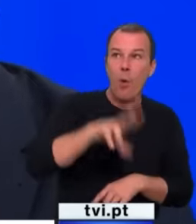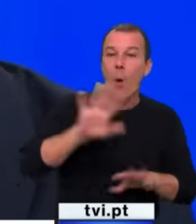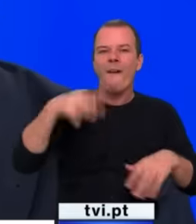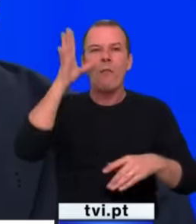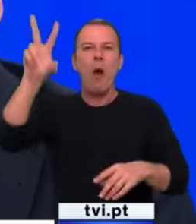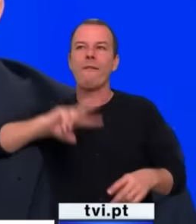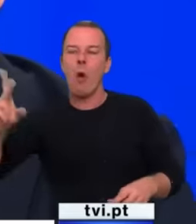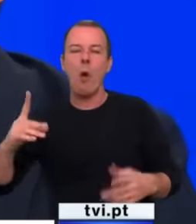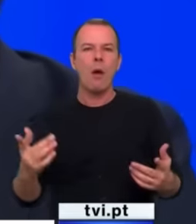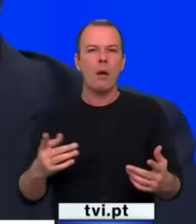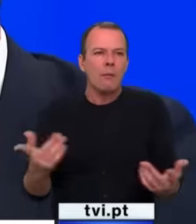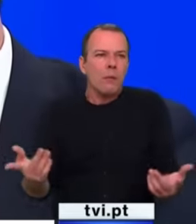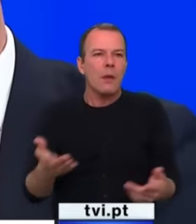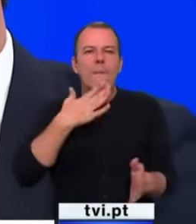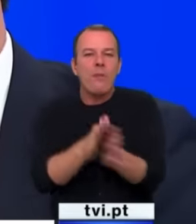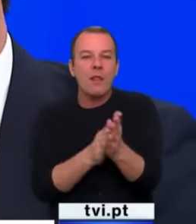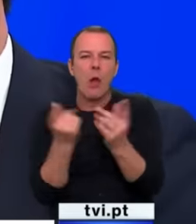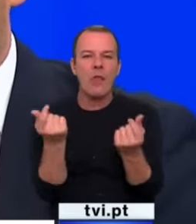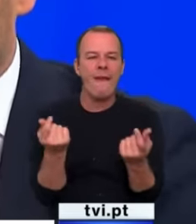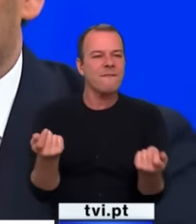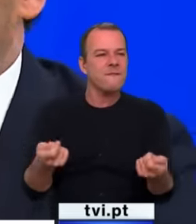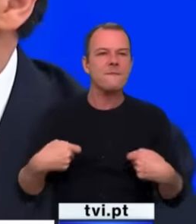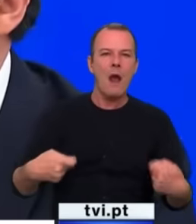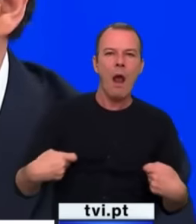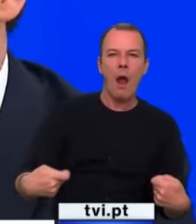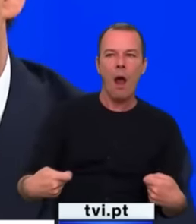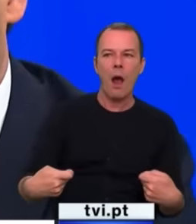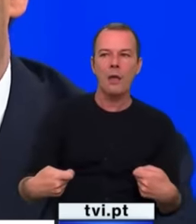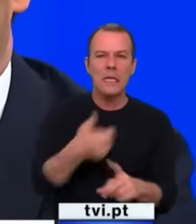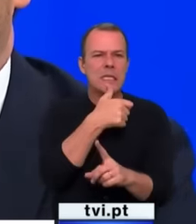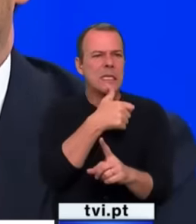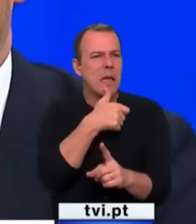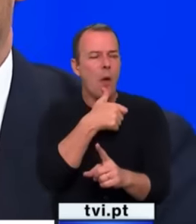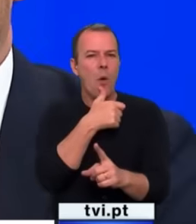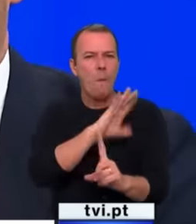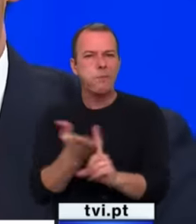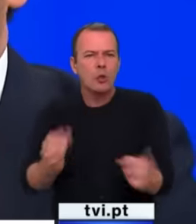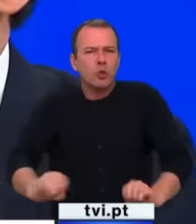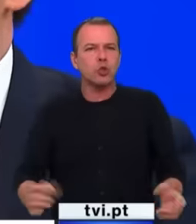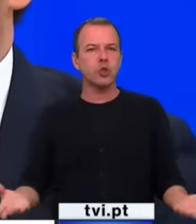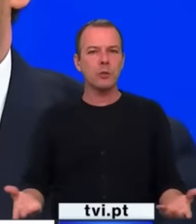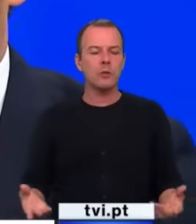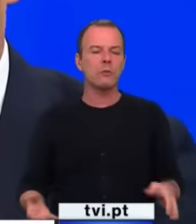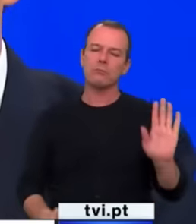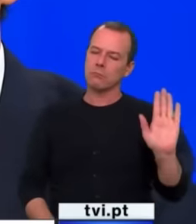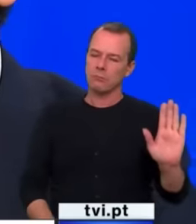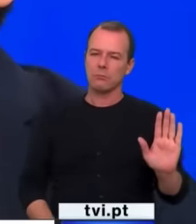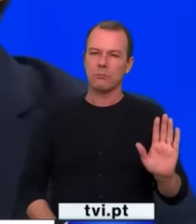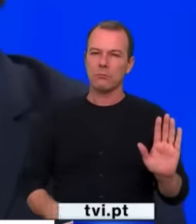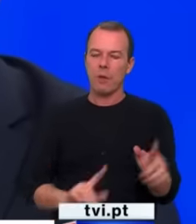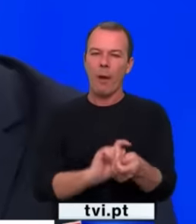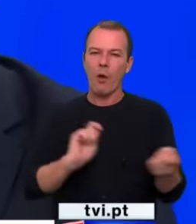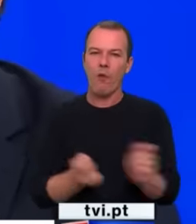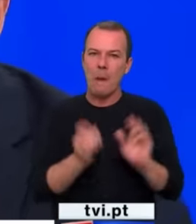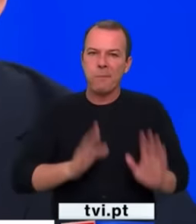durante anos, sem que haja uma decisão final. E, portanto, quando eu olho para as palavras de Pedro Nuno Santos e ele diz, não, não é preciso fazer nenhuma reforma, é